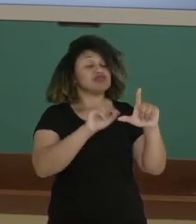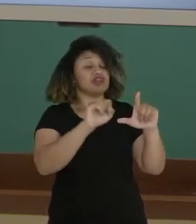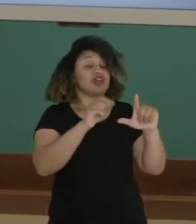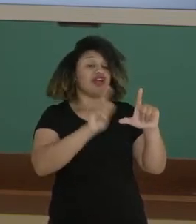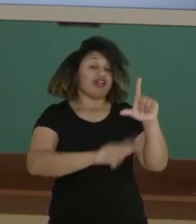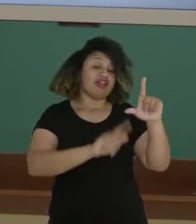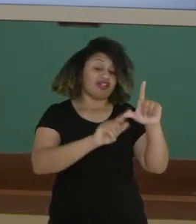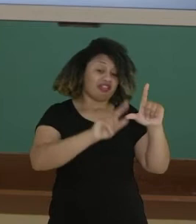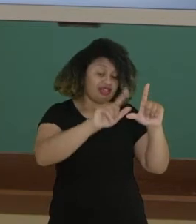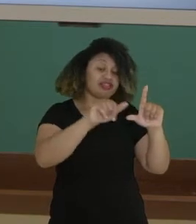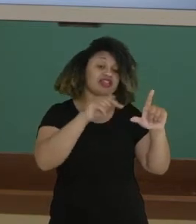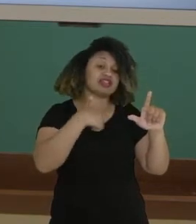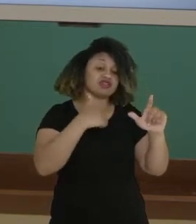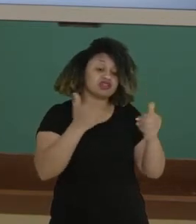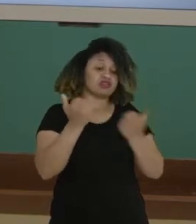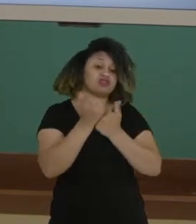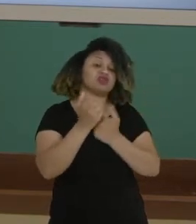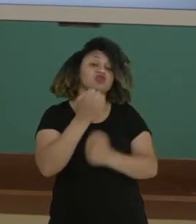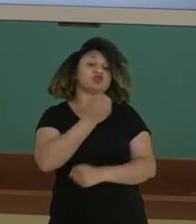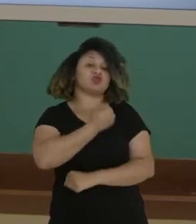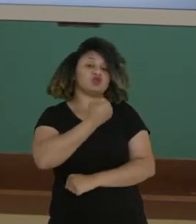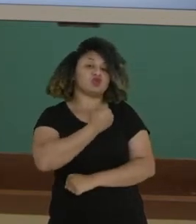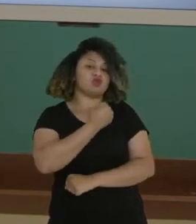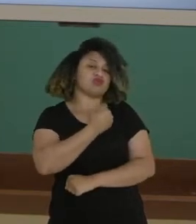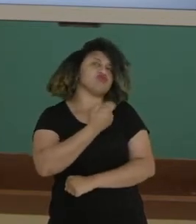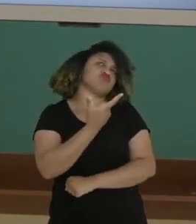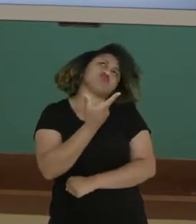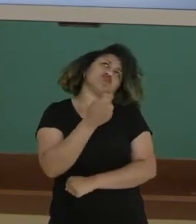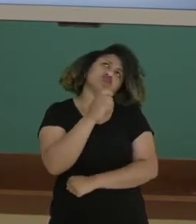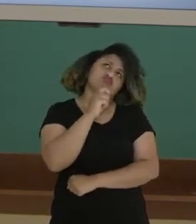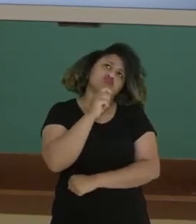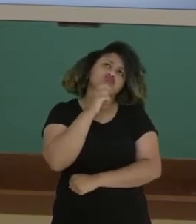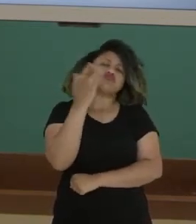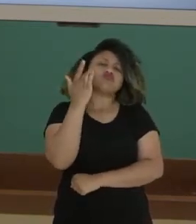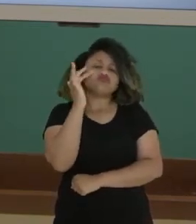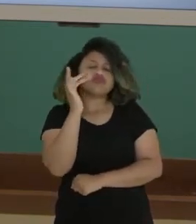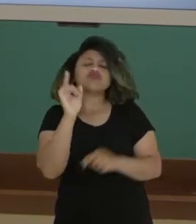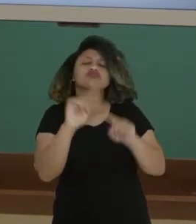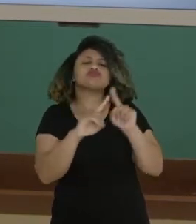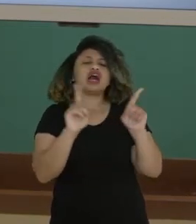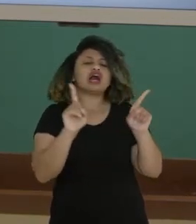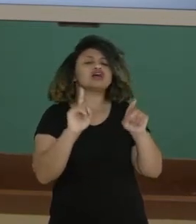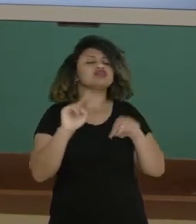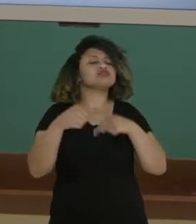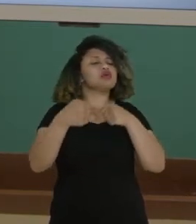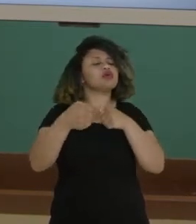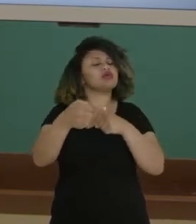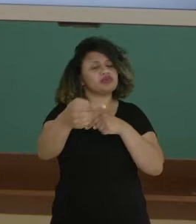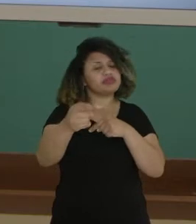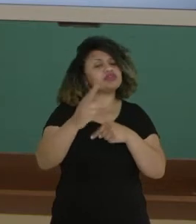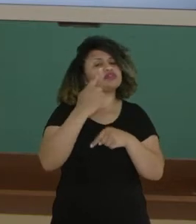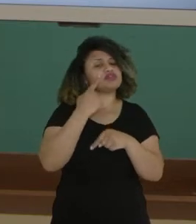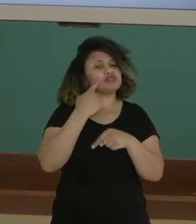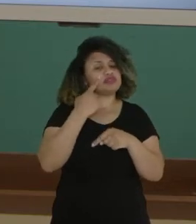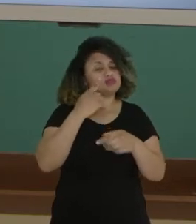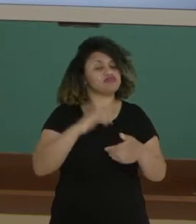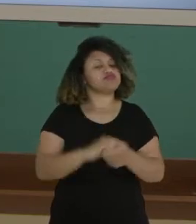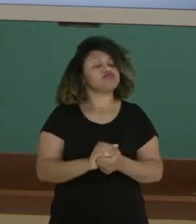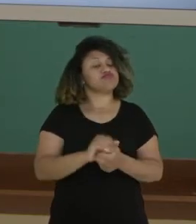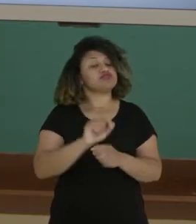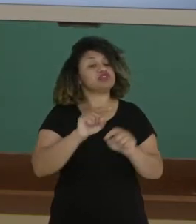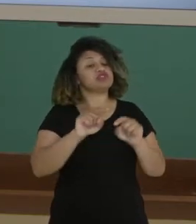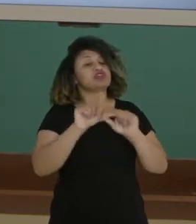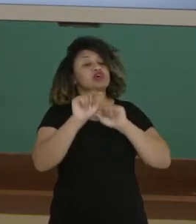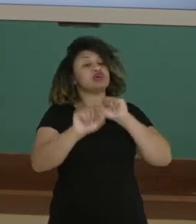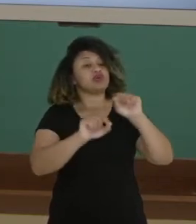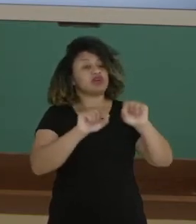no lugar de um número, a princípio desconhecido, mas você já vai conhecer, tá bom? Então, a raiz é o número que você coloca no lugar